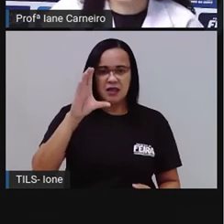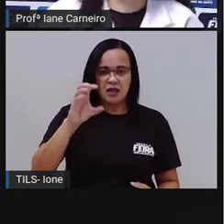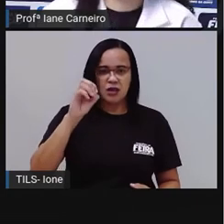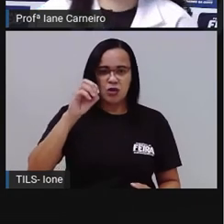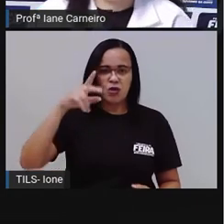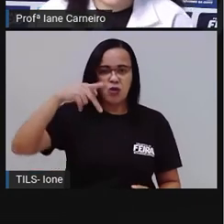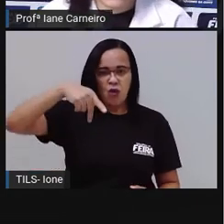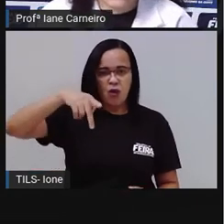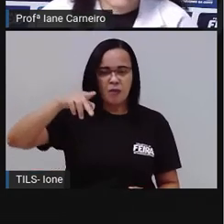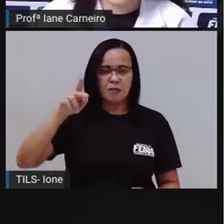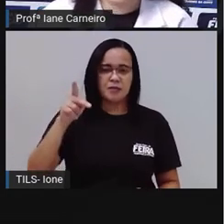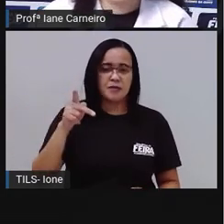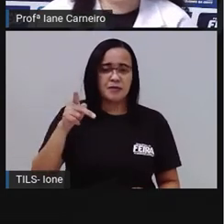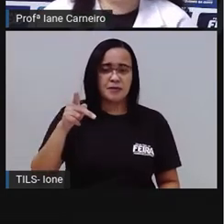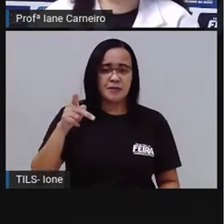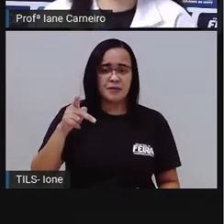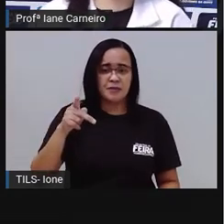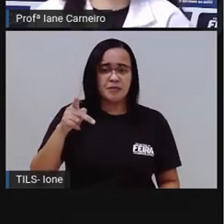Helicóptero. Opa.